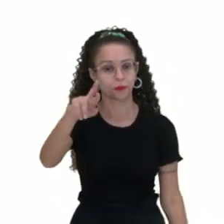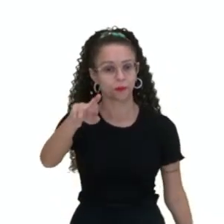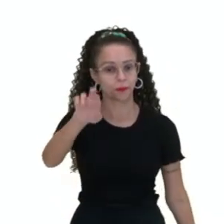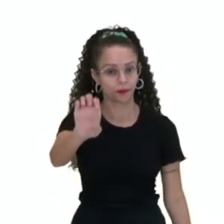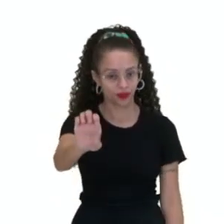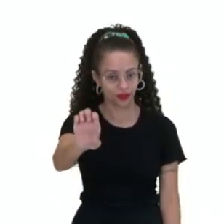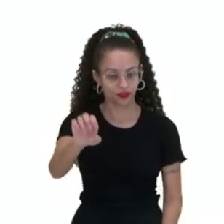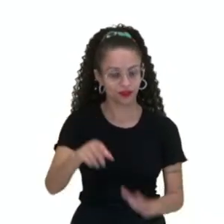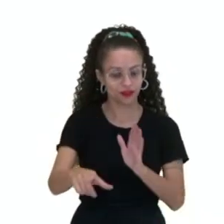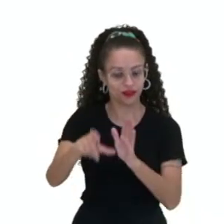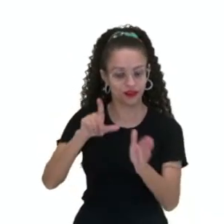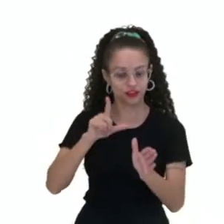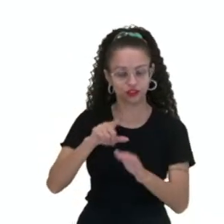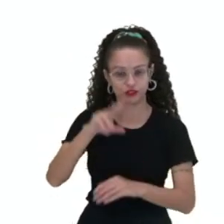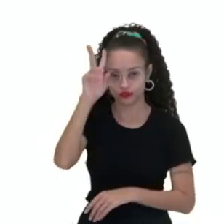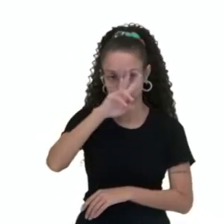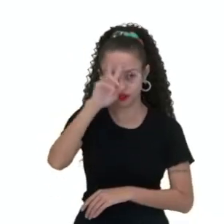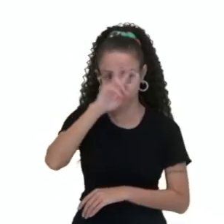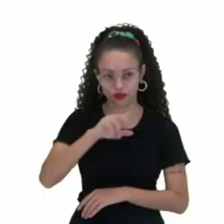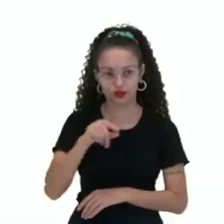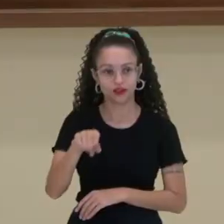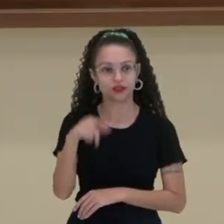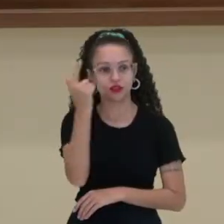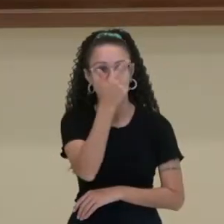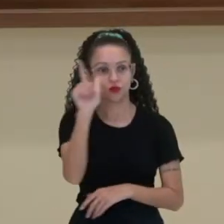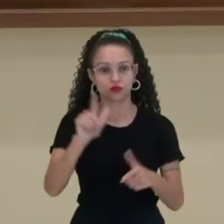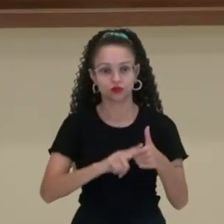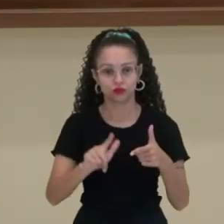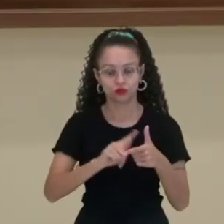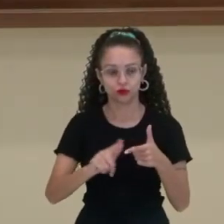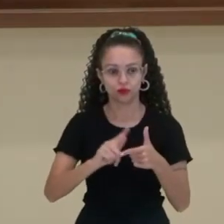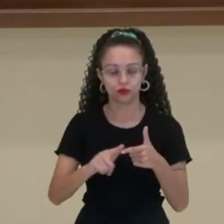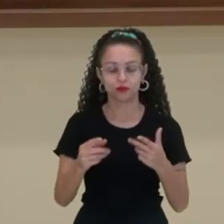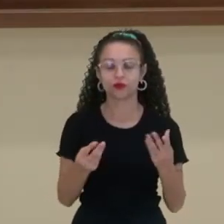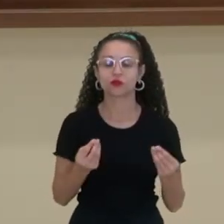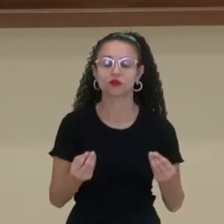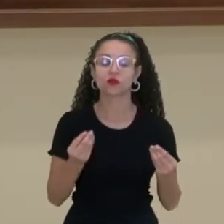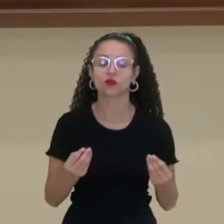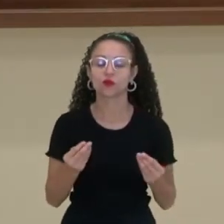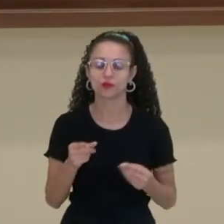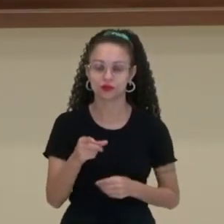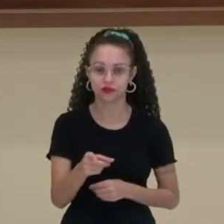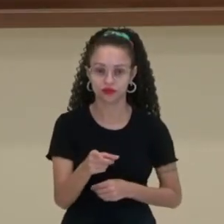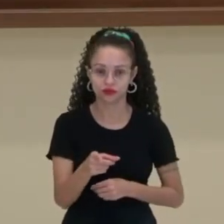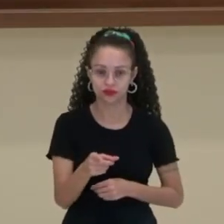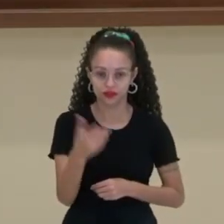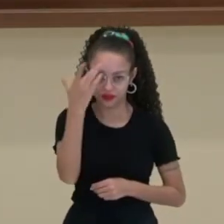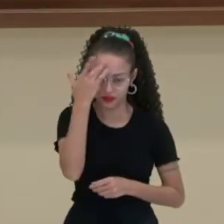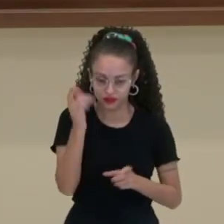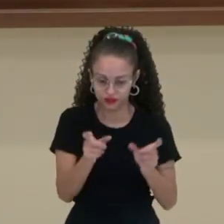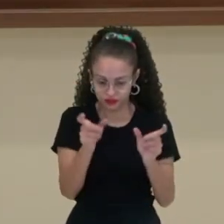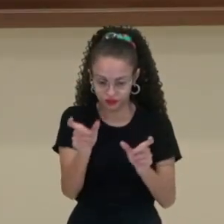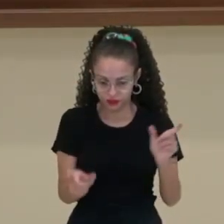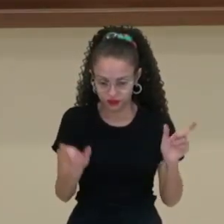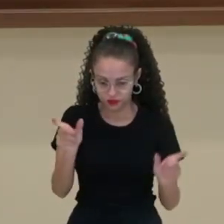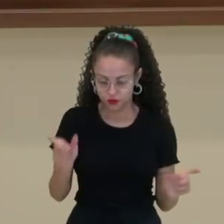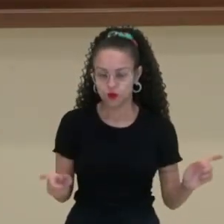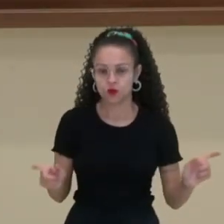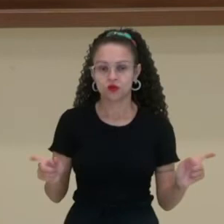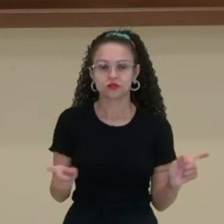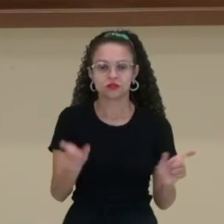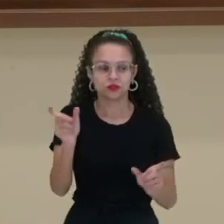vem antes da história. E isso traz outro problema seríssimo. Como que você coloca que as pessoas, os